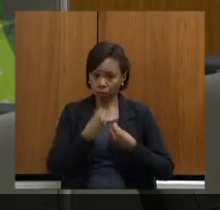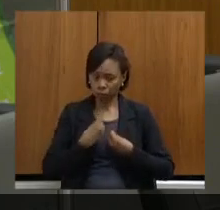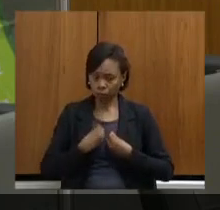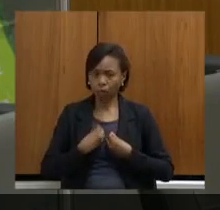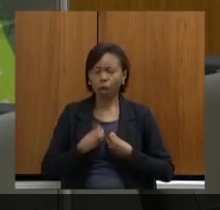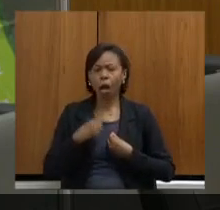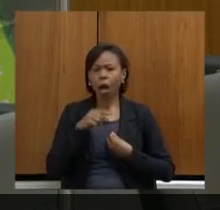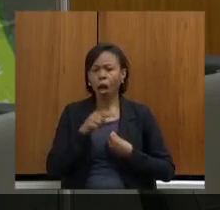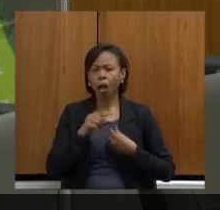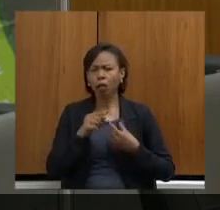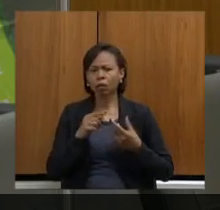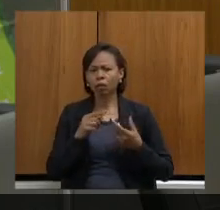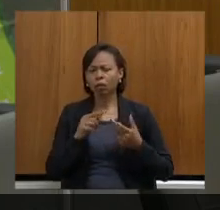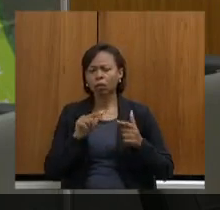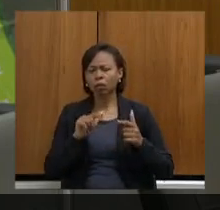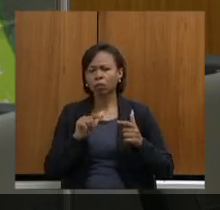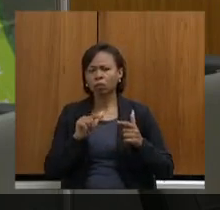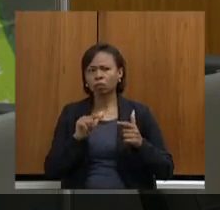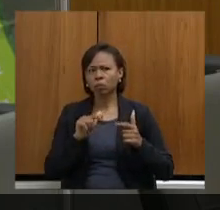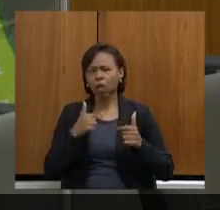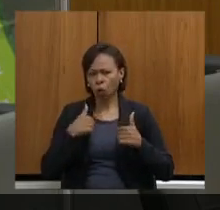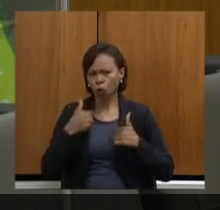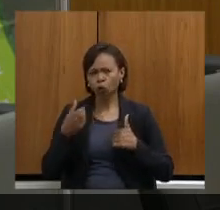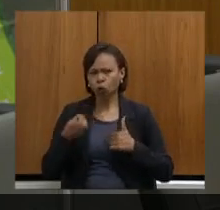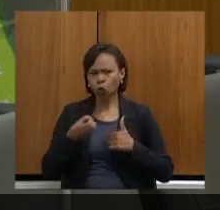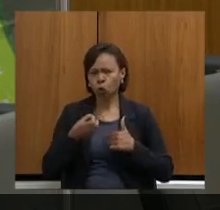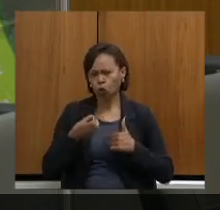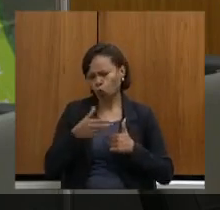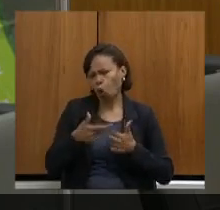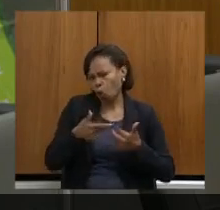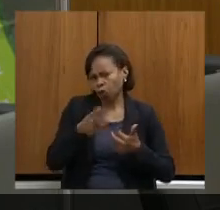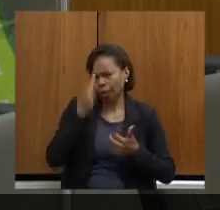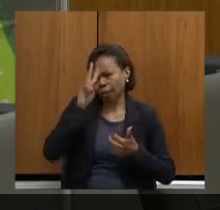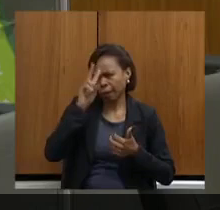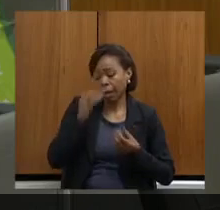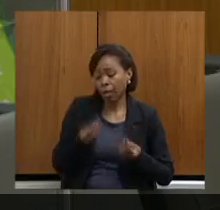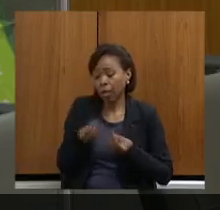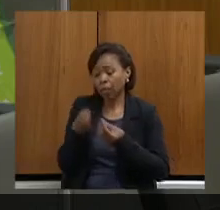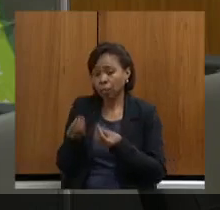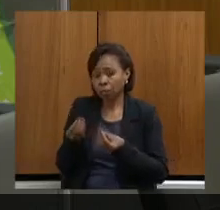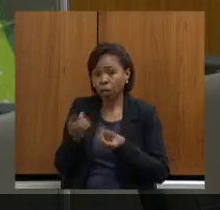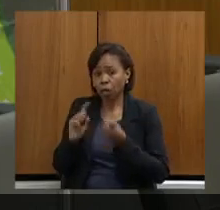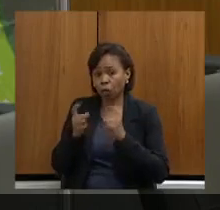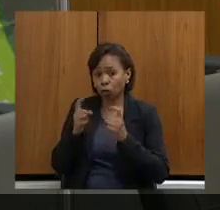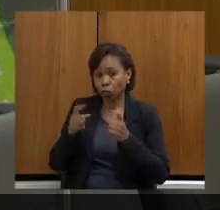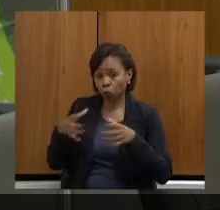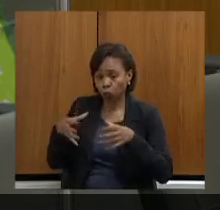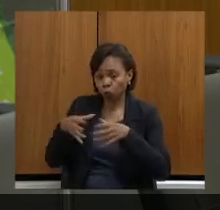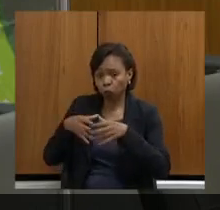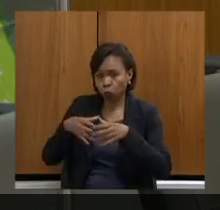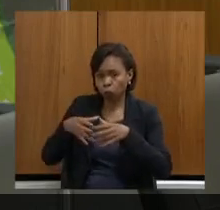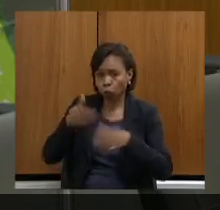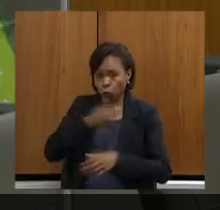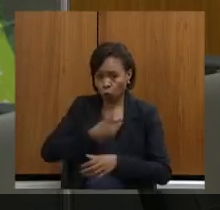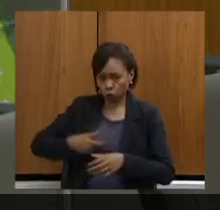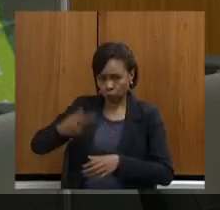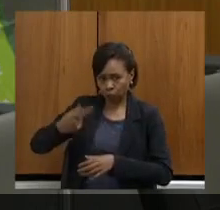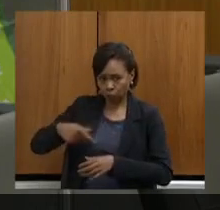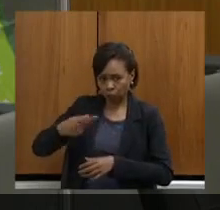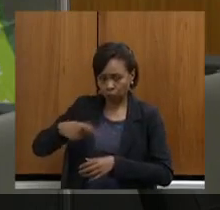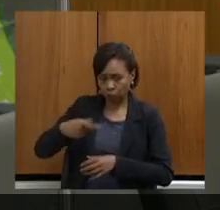provocado aquele estava fresco na minha cabeça eu levei para uma reunião do nosso bloco do bloco de governo aqui e nós conseguimos um rateio com os deputados